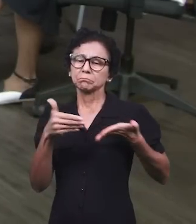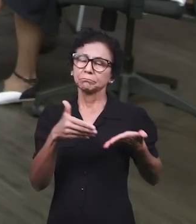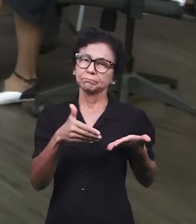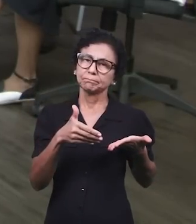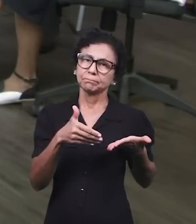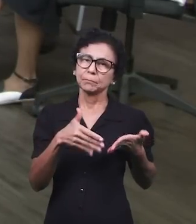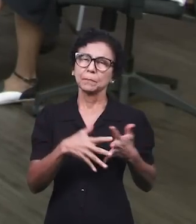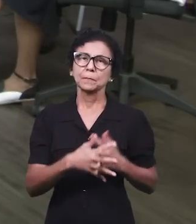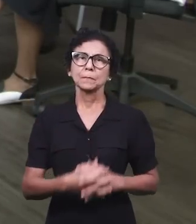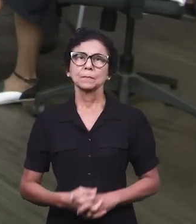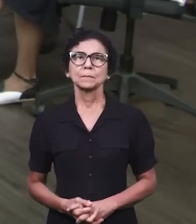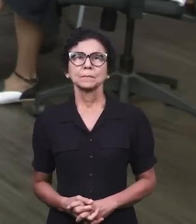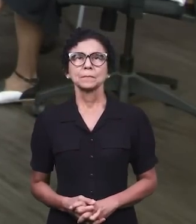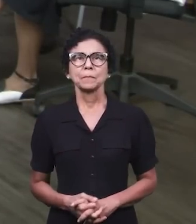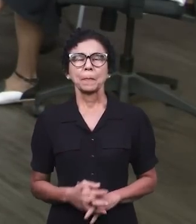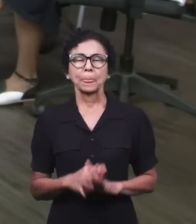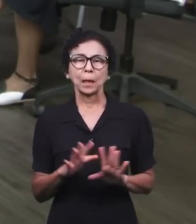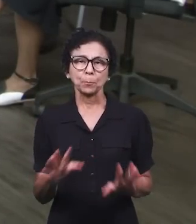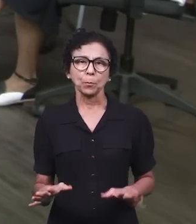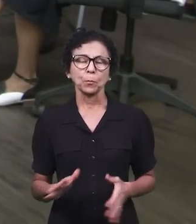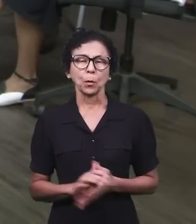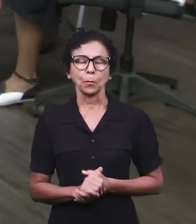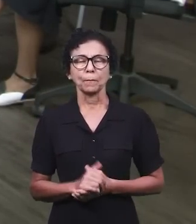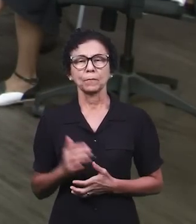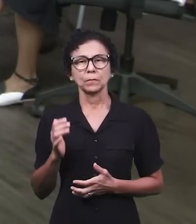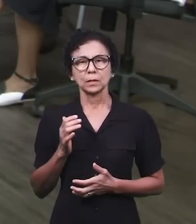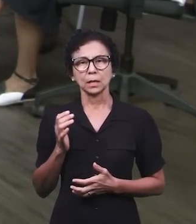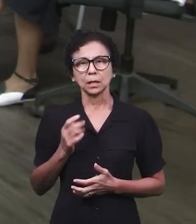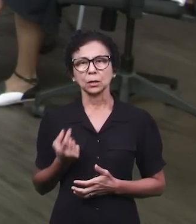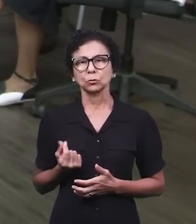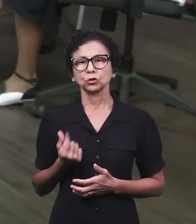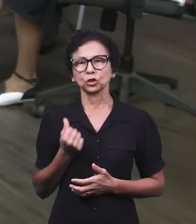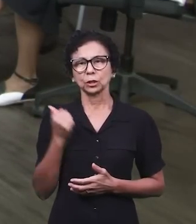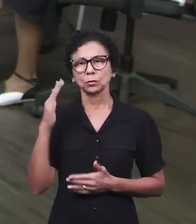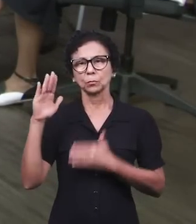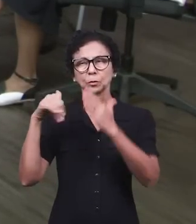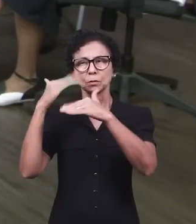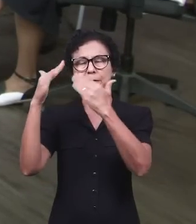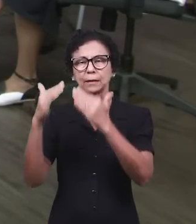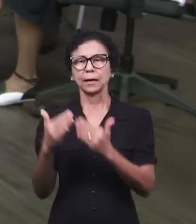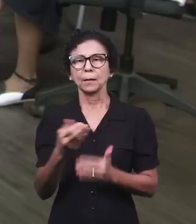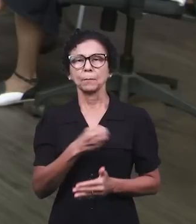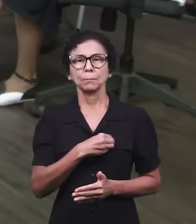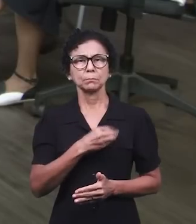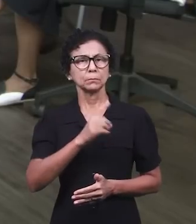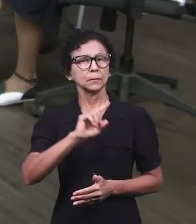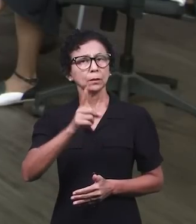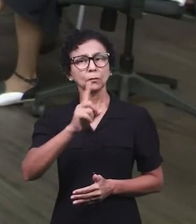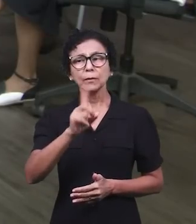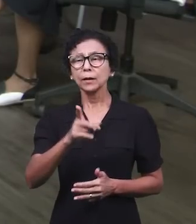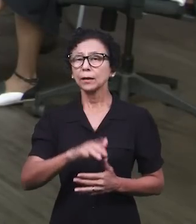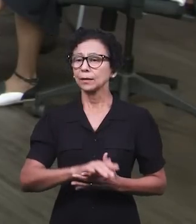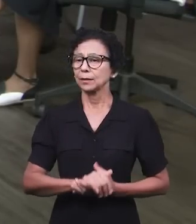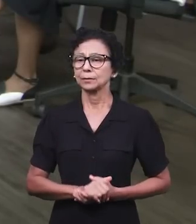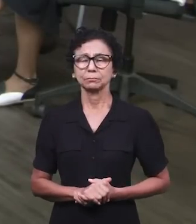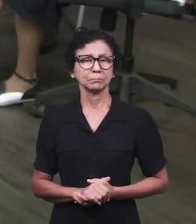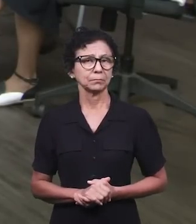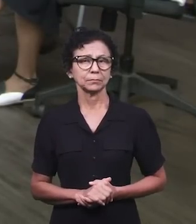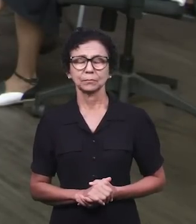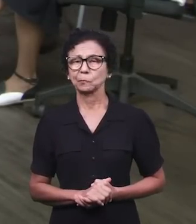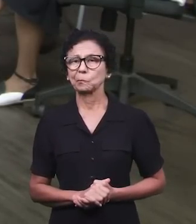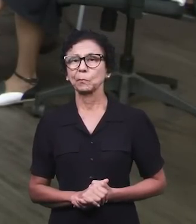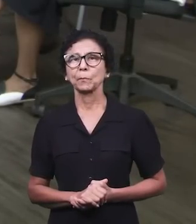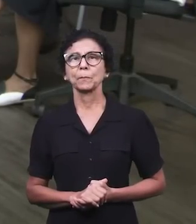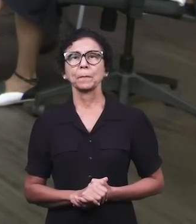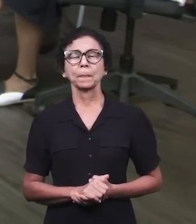O primeiro ponto é que não é pecado prosperar financeiramente. Pelo contrário, através da prosperidade que o